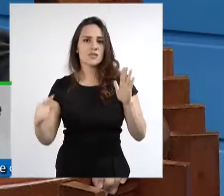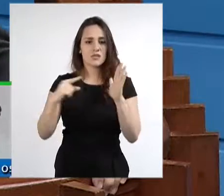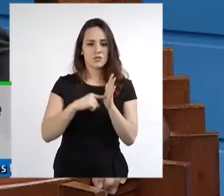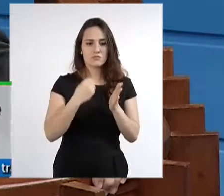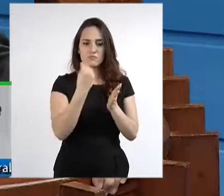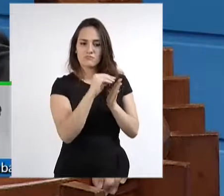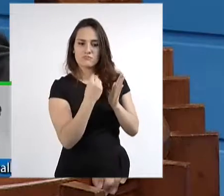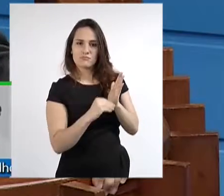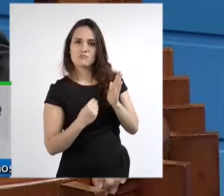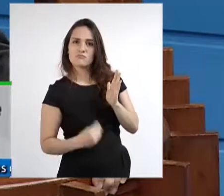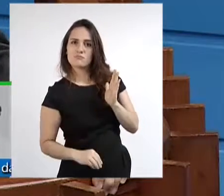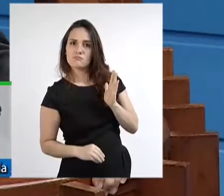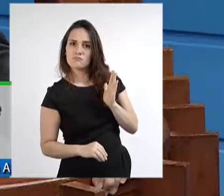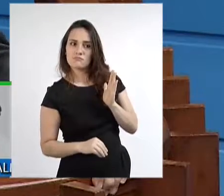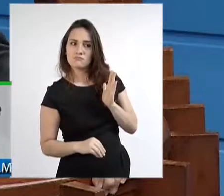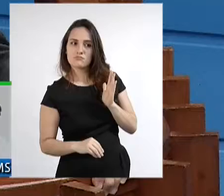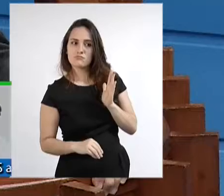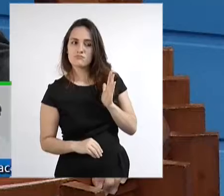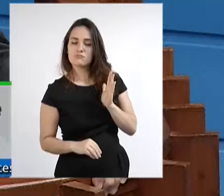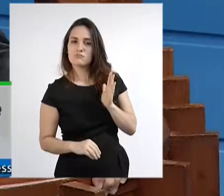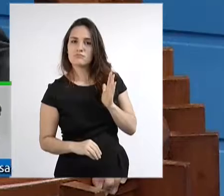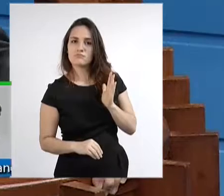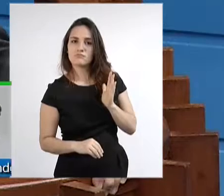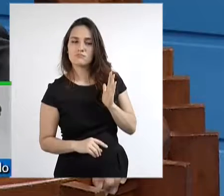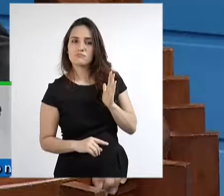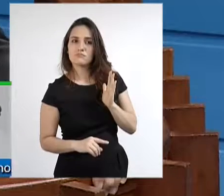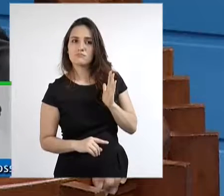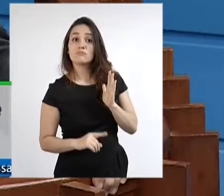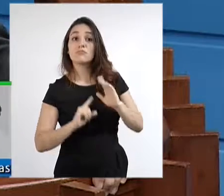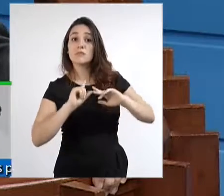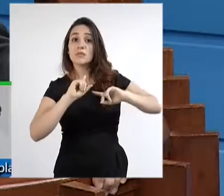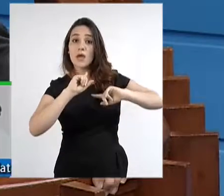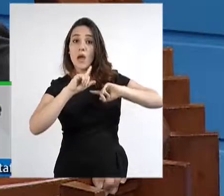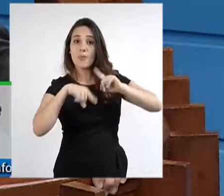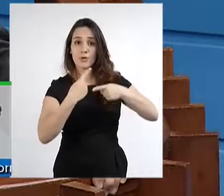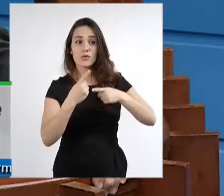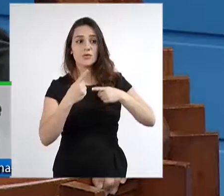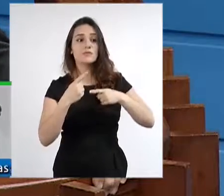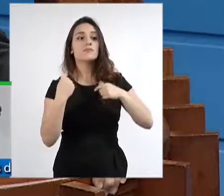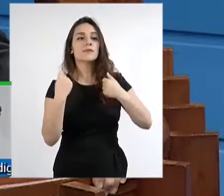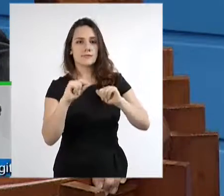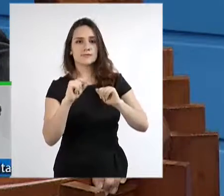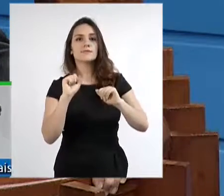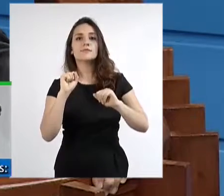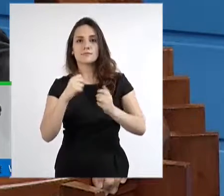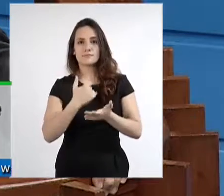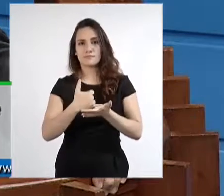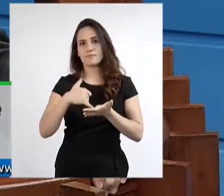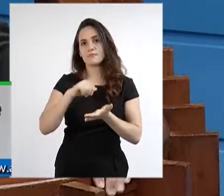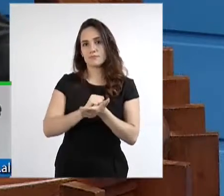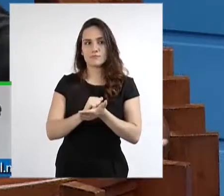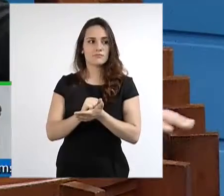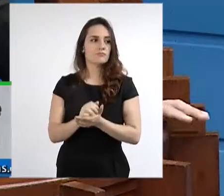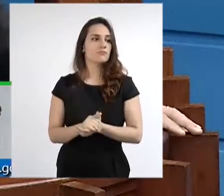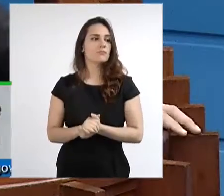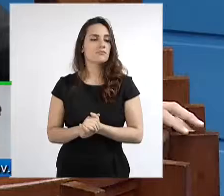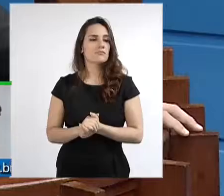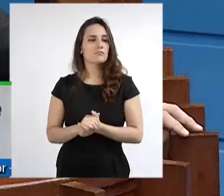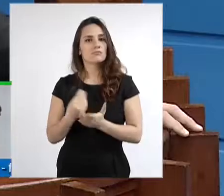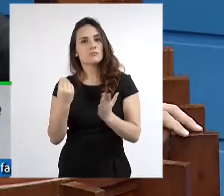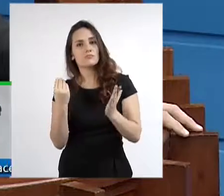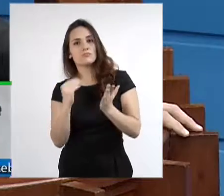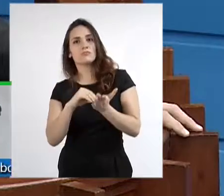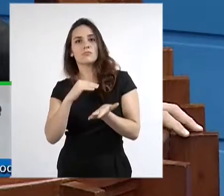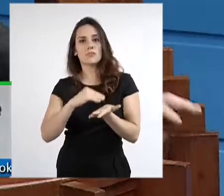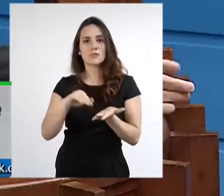anotação compulsória, para que ela possa ser tabulada na Secretaria